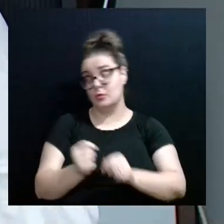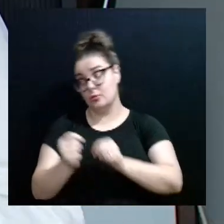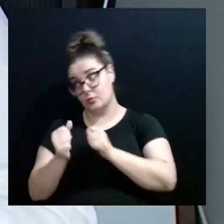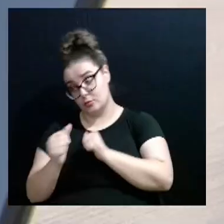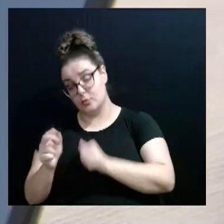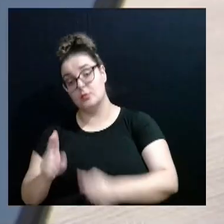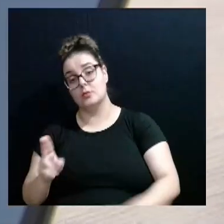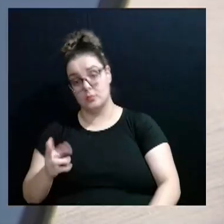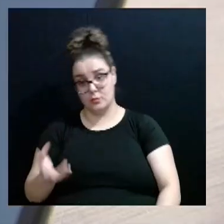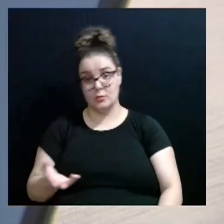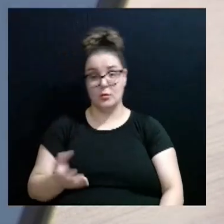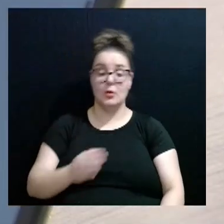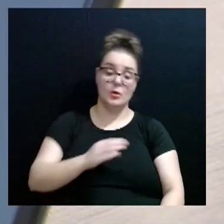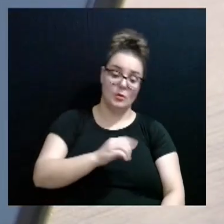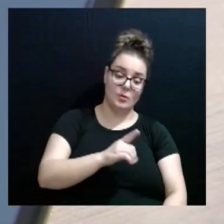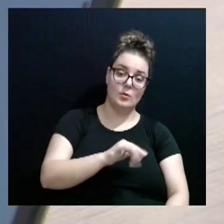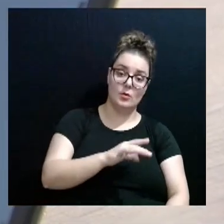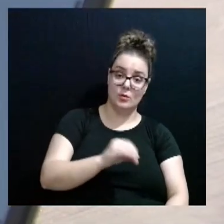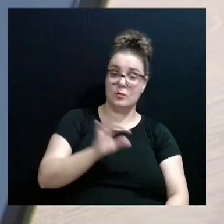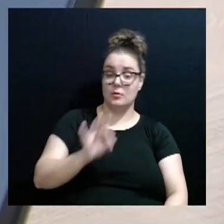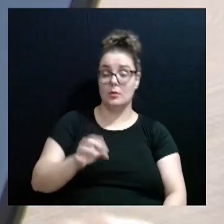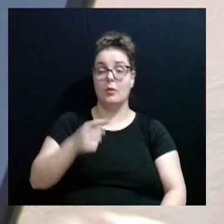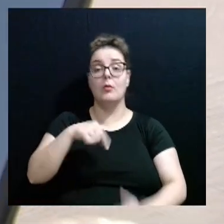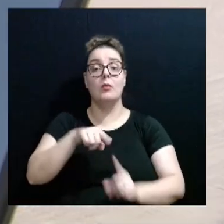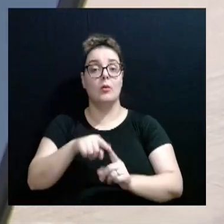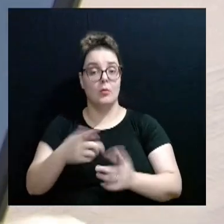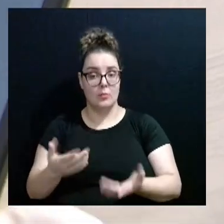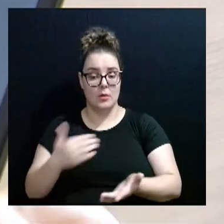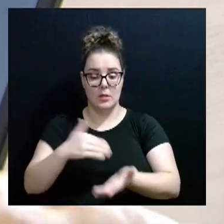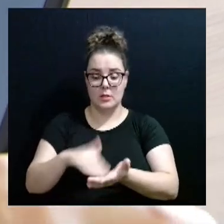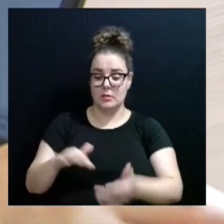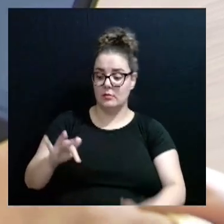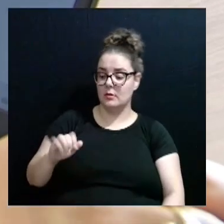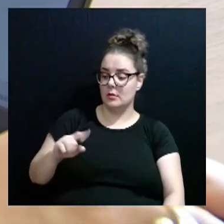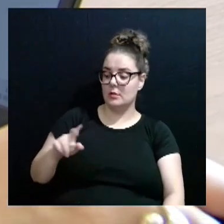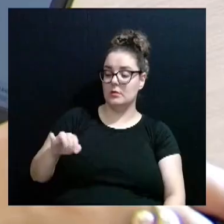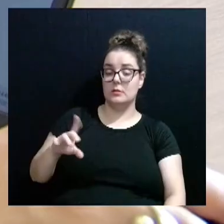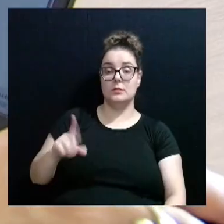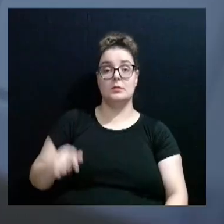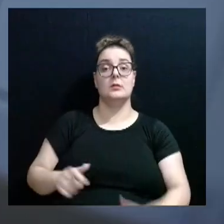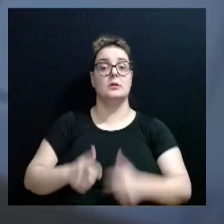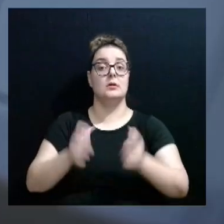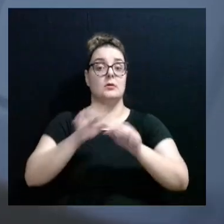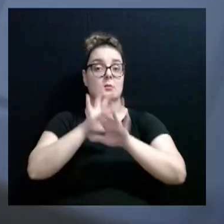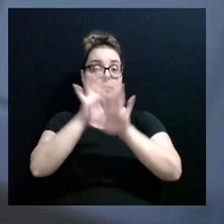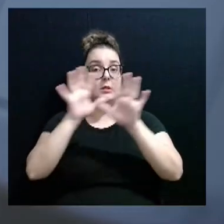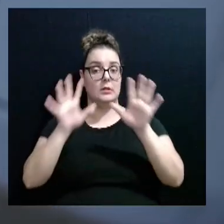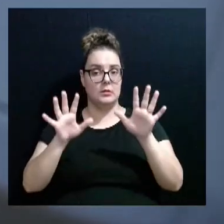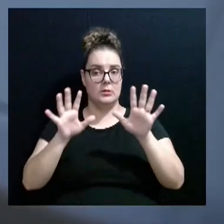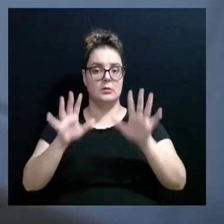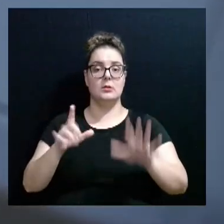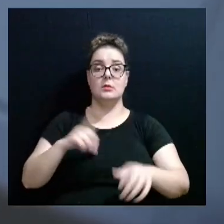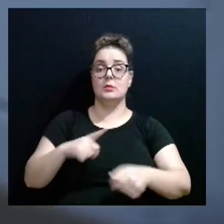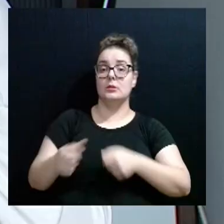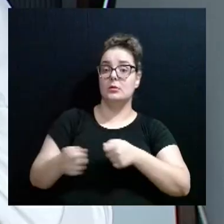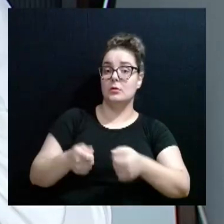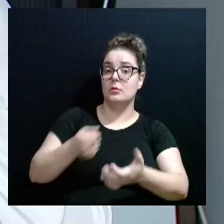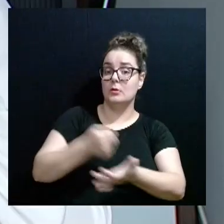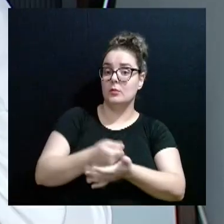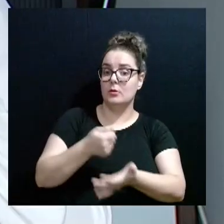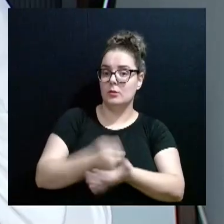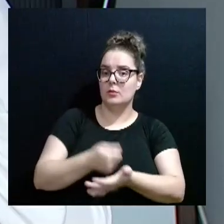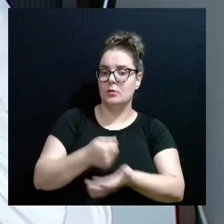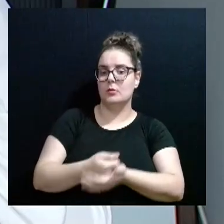código correto. O objetivo da Secretaria da Fazenda é aumentar a transparência e ter um controle mais rígido sobre as renúncias fiscais.